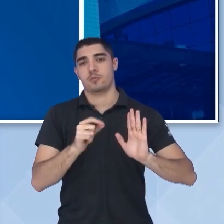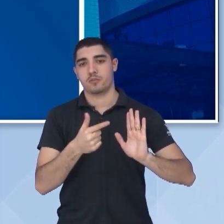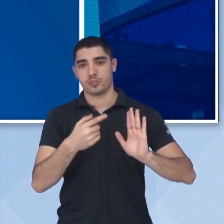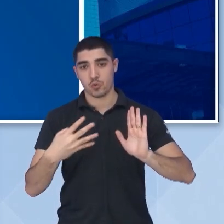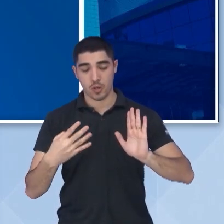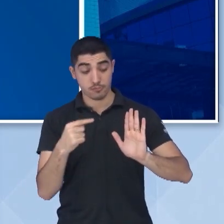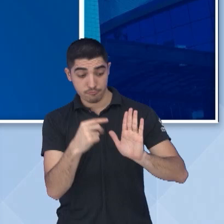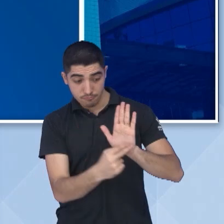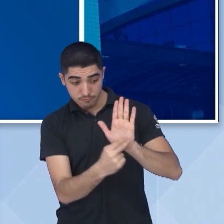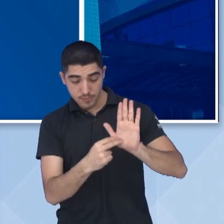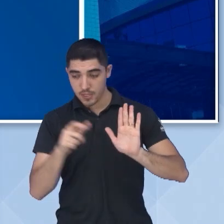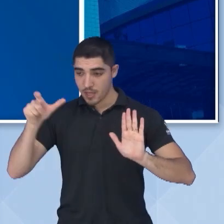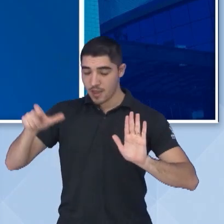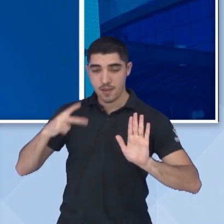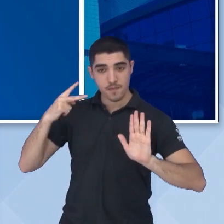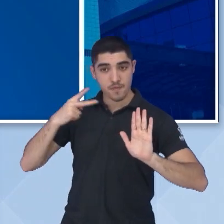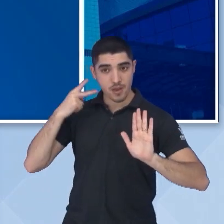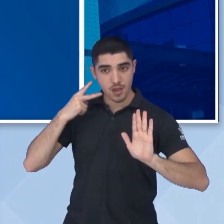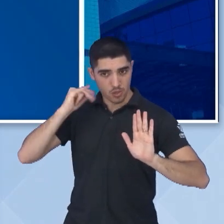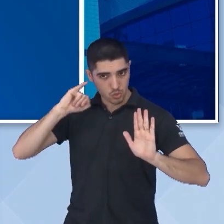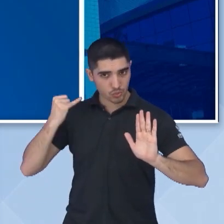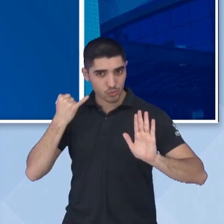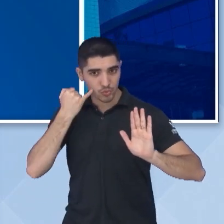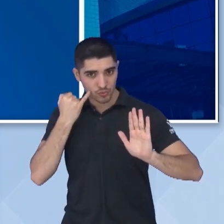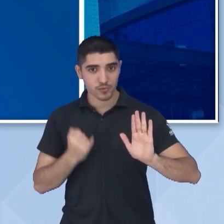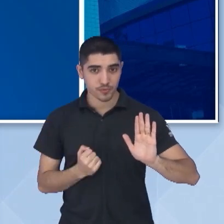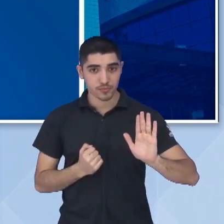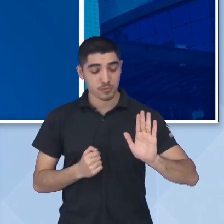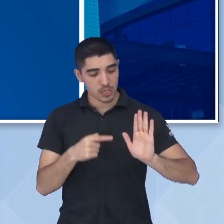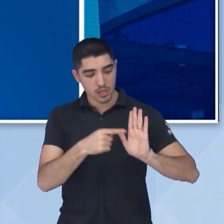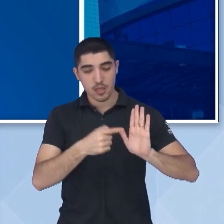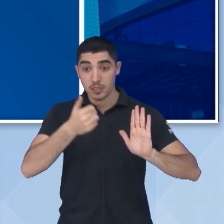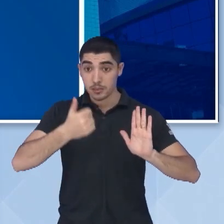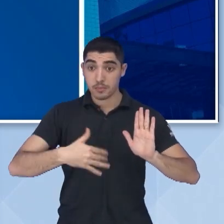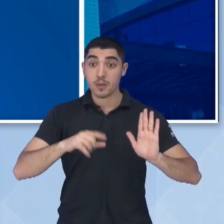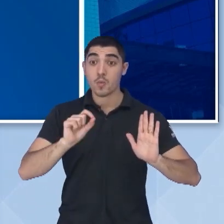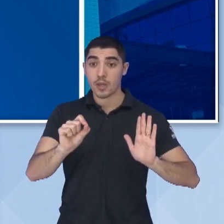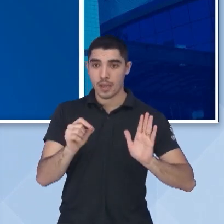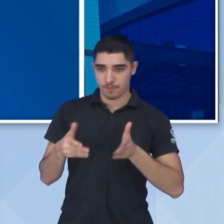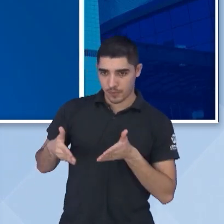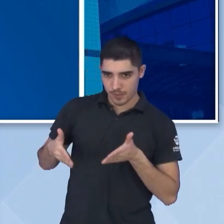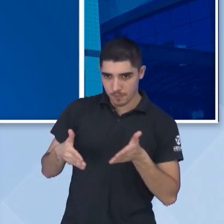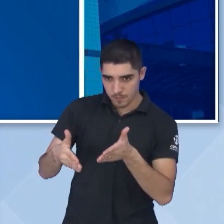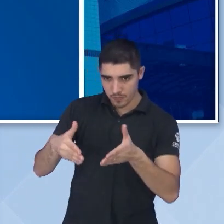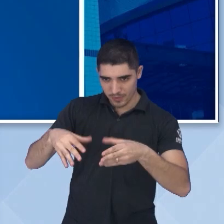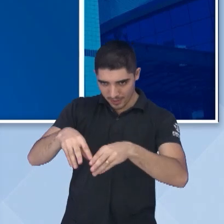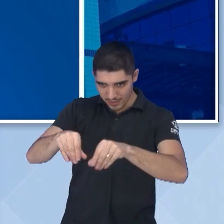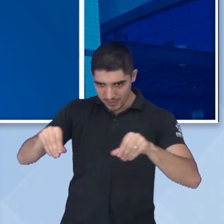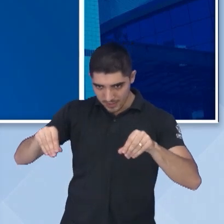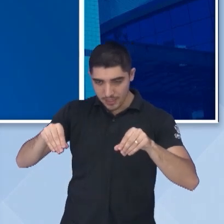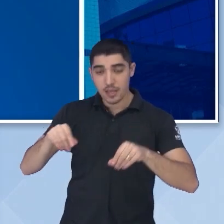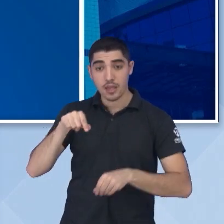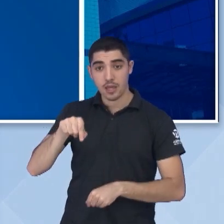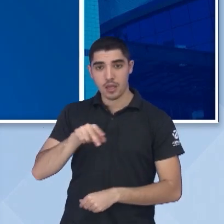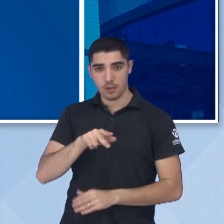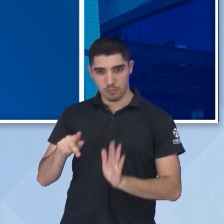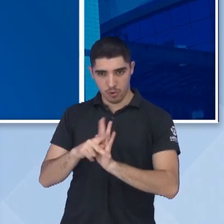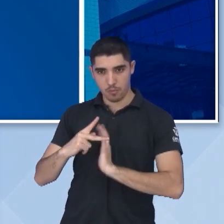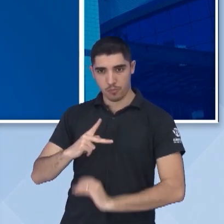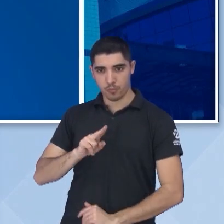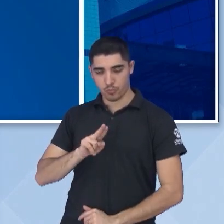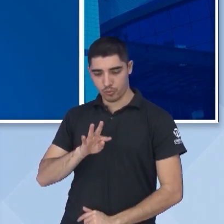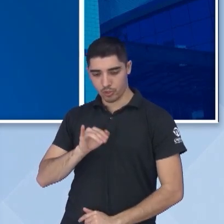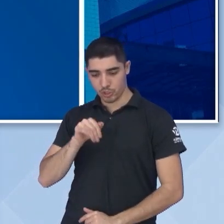360/2024. Autoria, vereador Juvenil Silvério. Denomina a Estrada Putim-Tamoios, localizada entre a